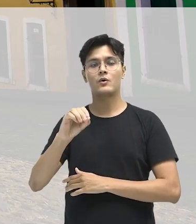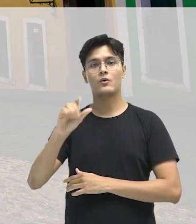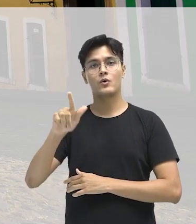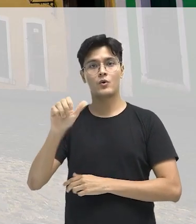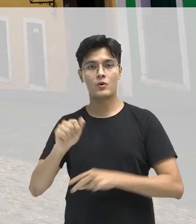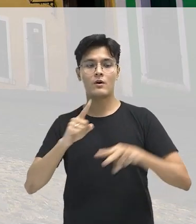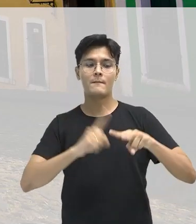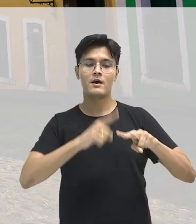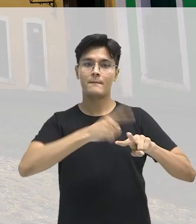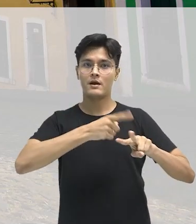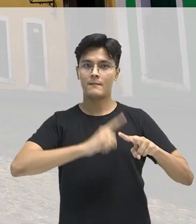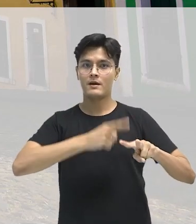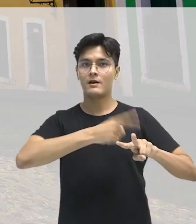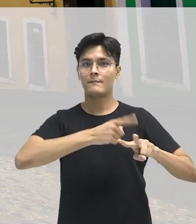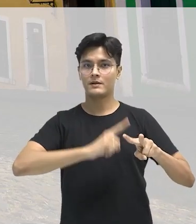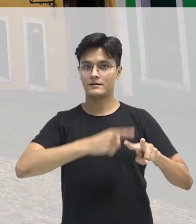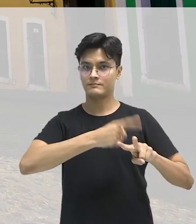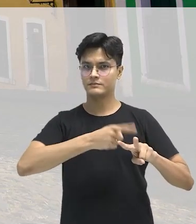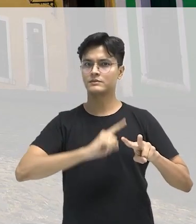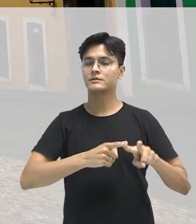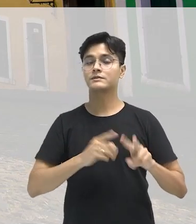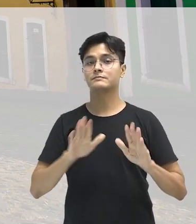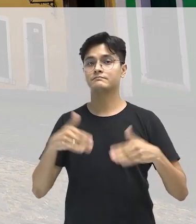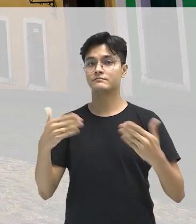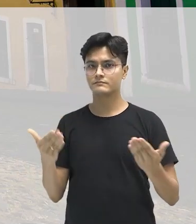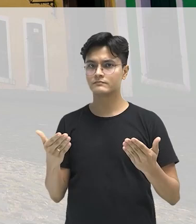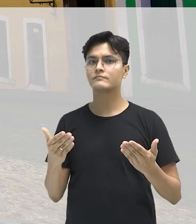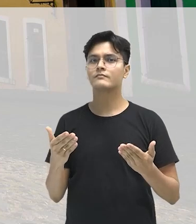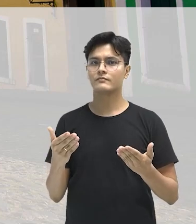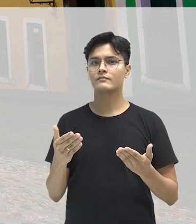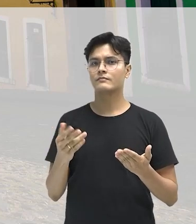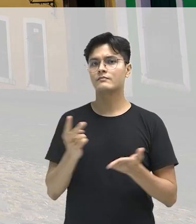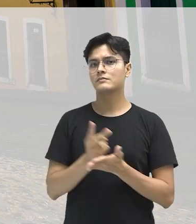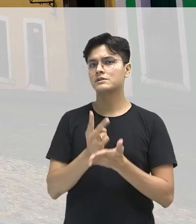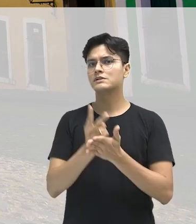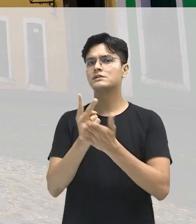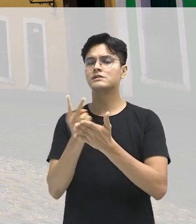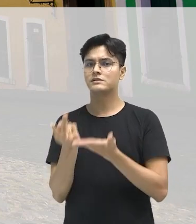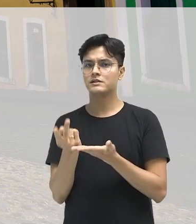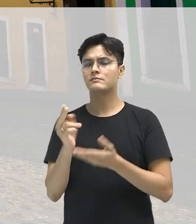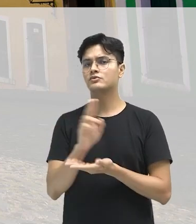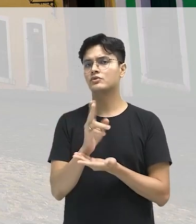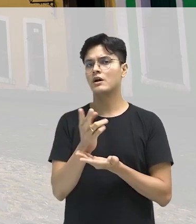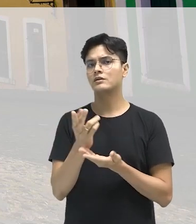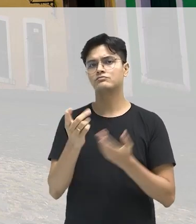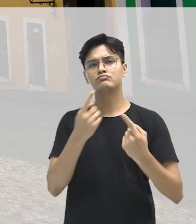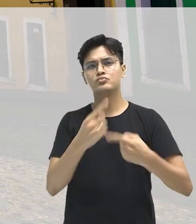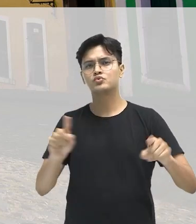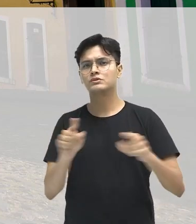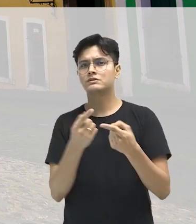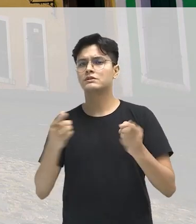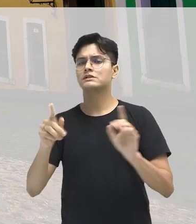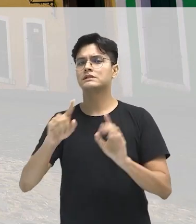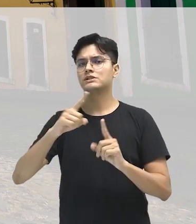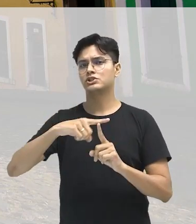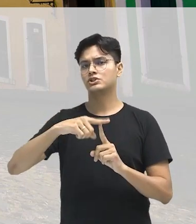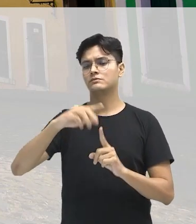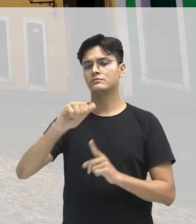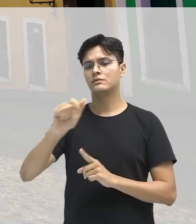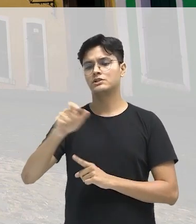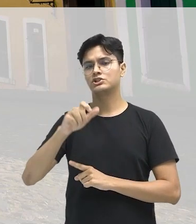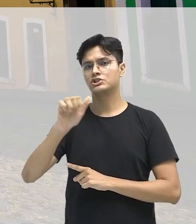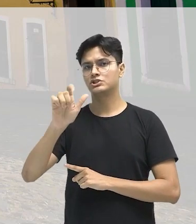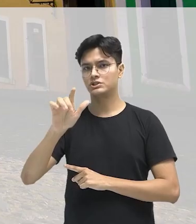A gente escuta muito falar sobre esse agogô nas músicas de axé. Qual será o seu som?